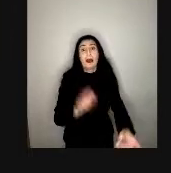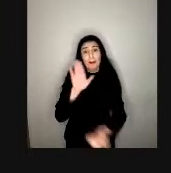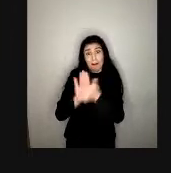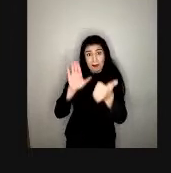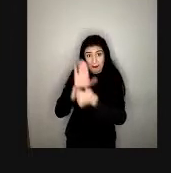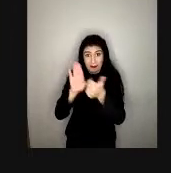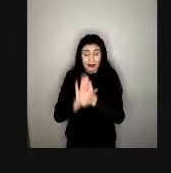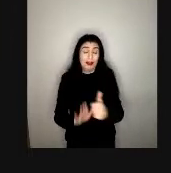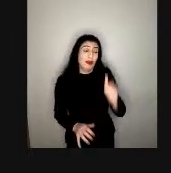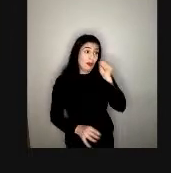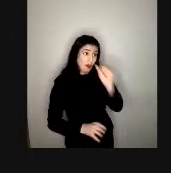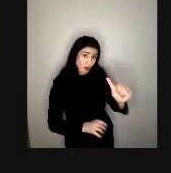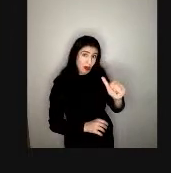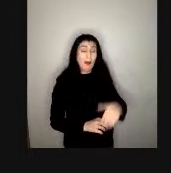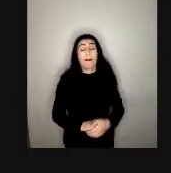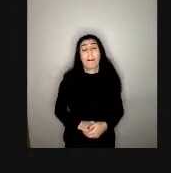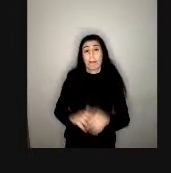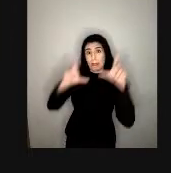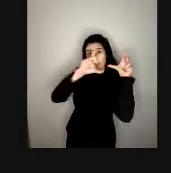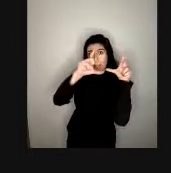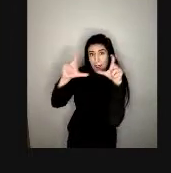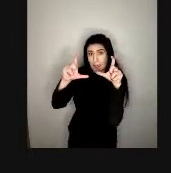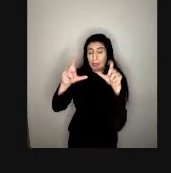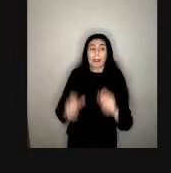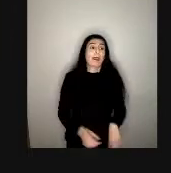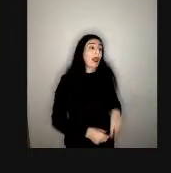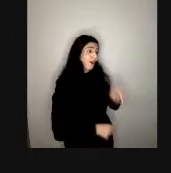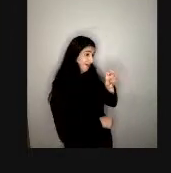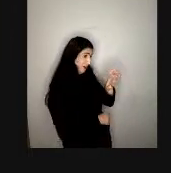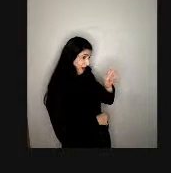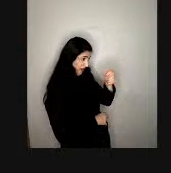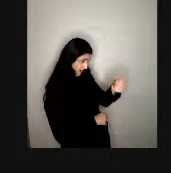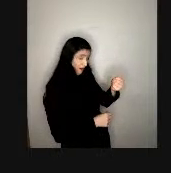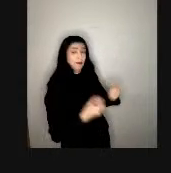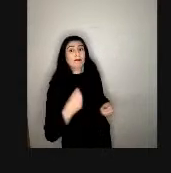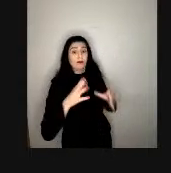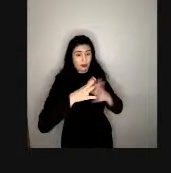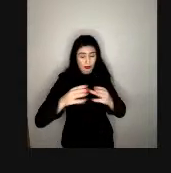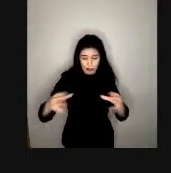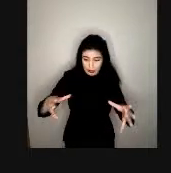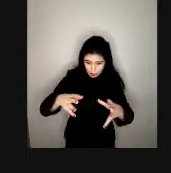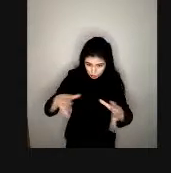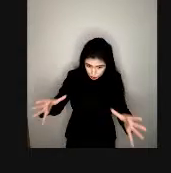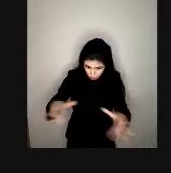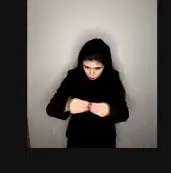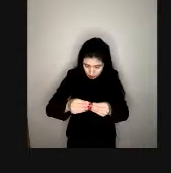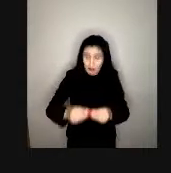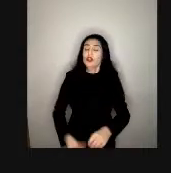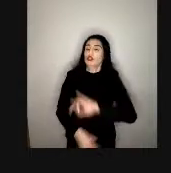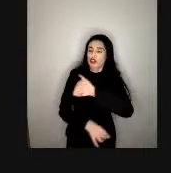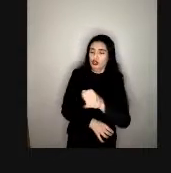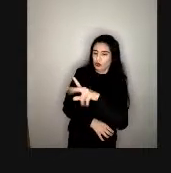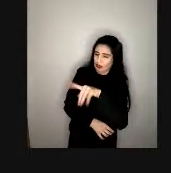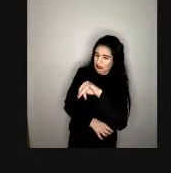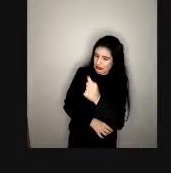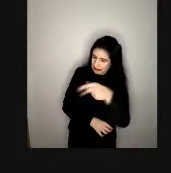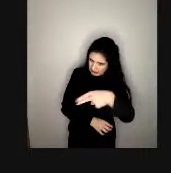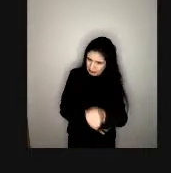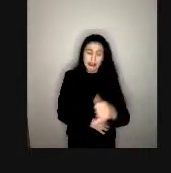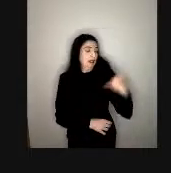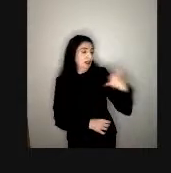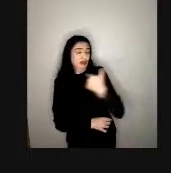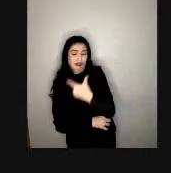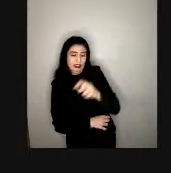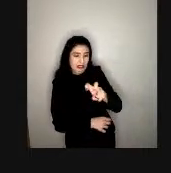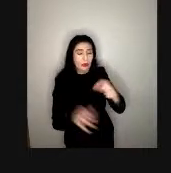né? A Vera tinha me dado um resumo, dizendo, Juliana, 25 anos, foi a primeira mulher a